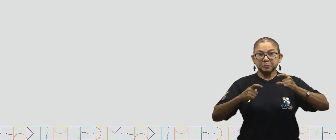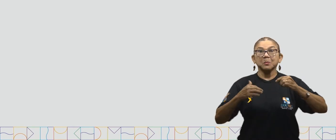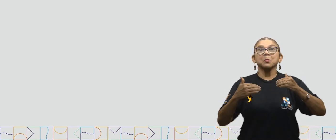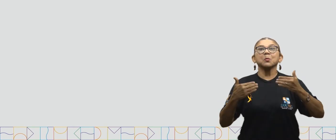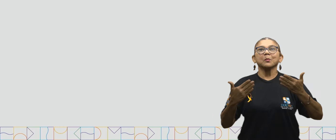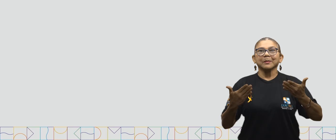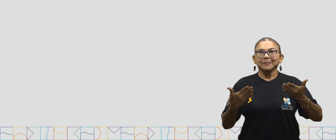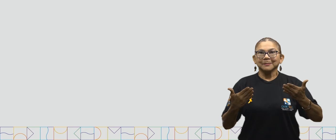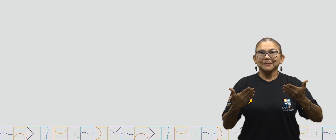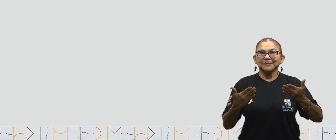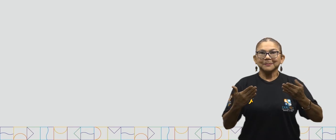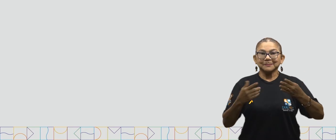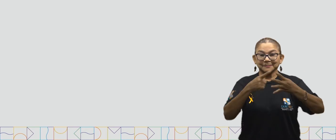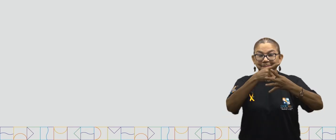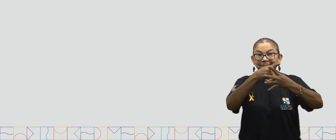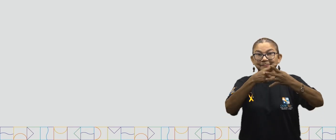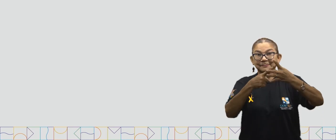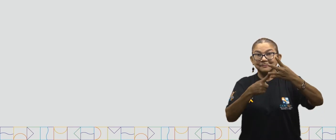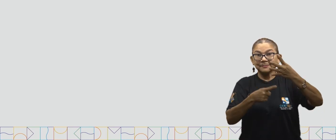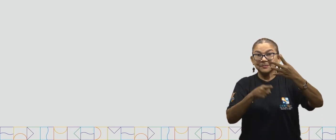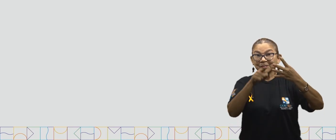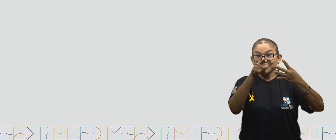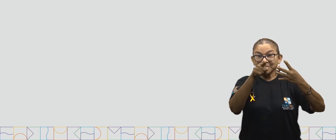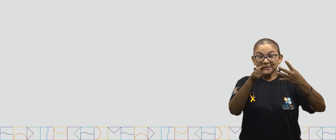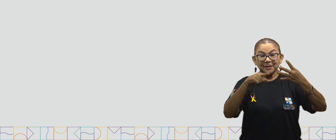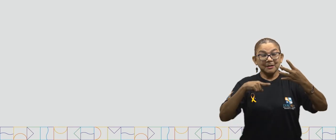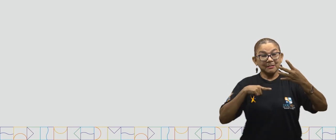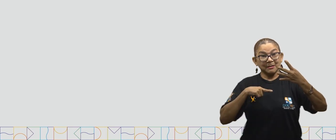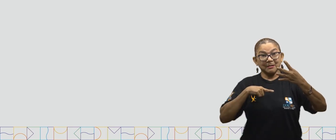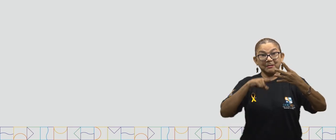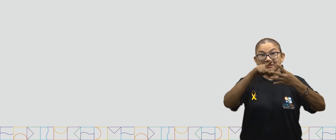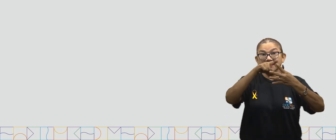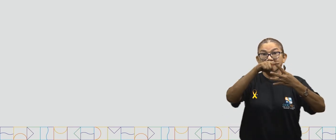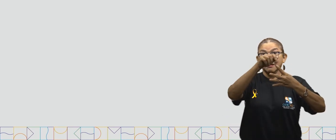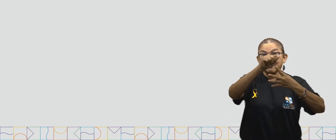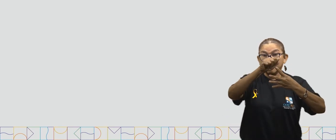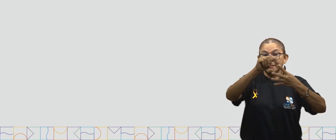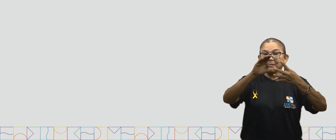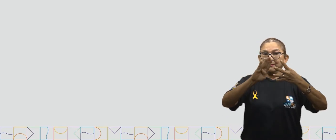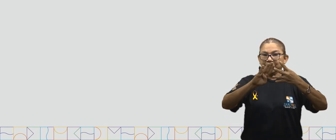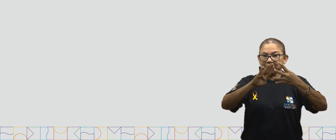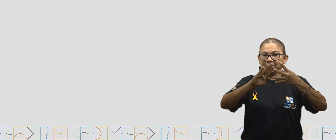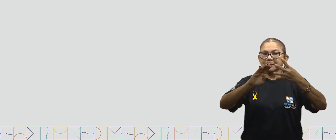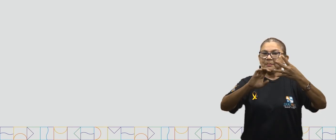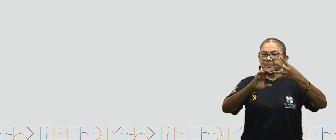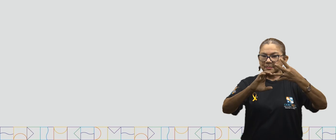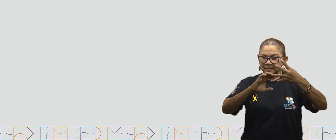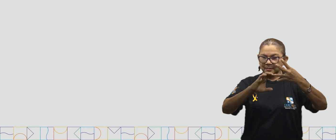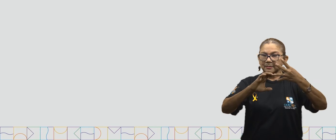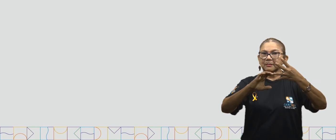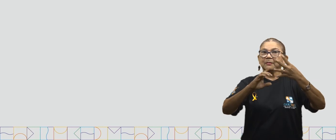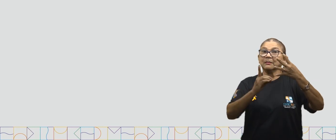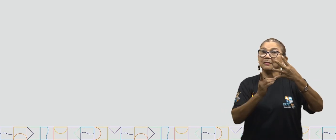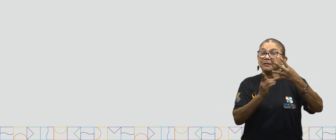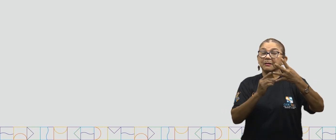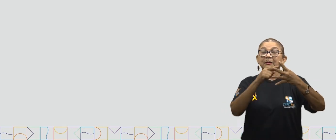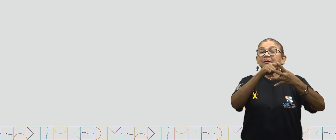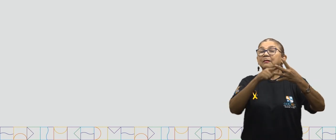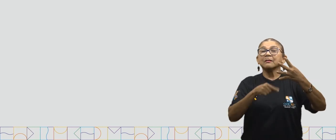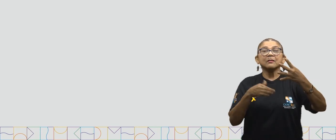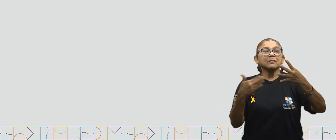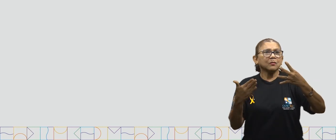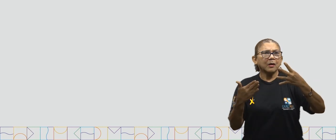de 4 vezes. E aí você tem 4 alternativas de resposta, de possíveis respostas.